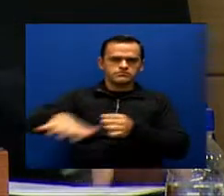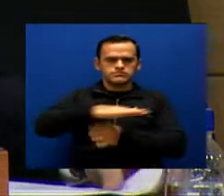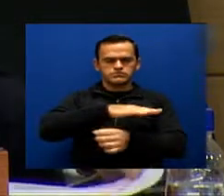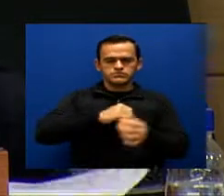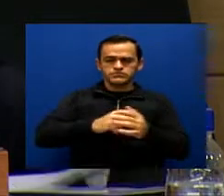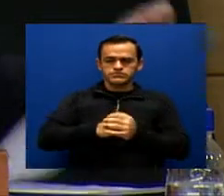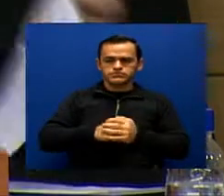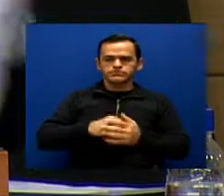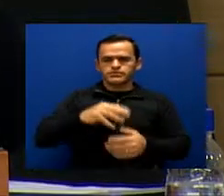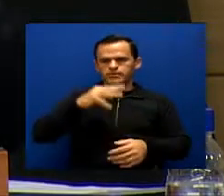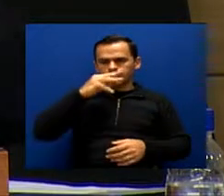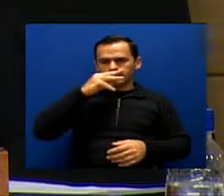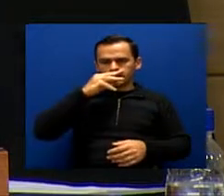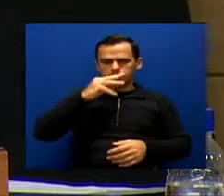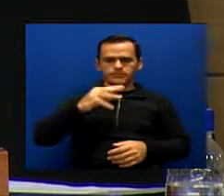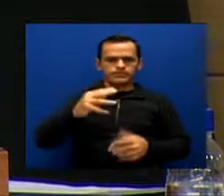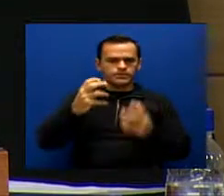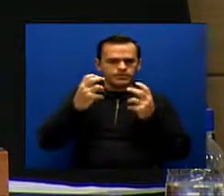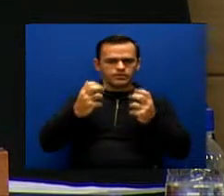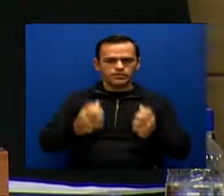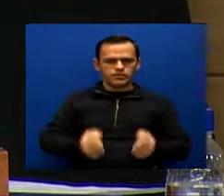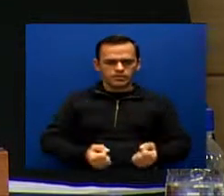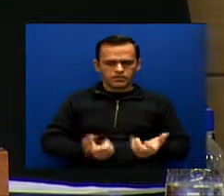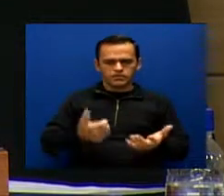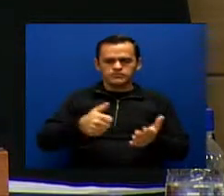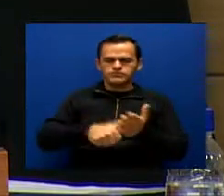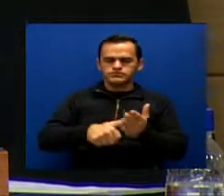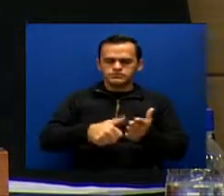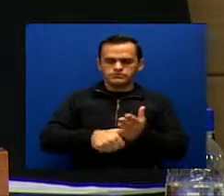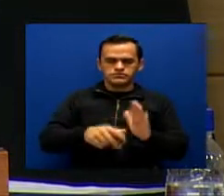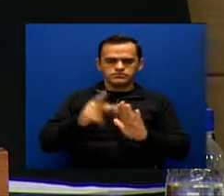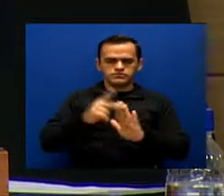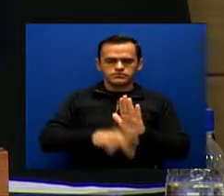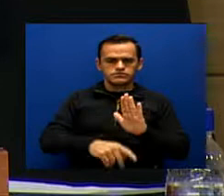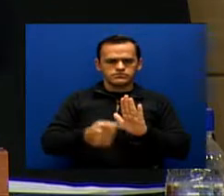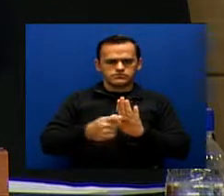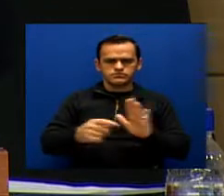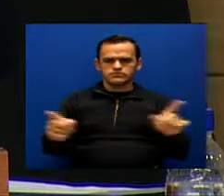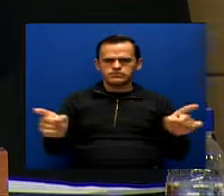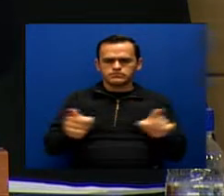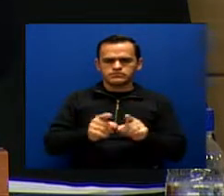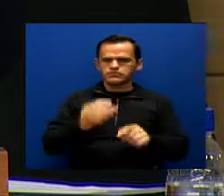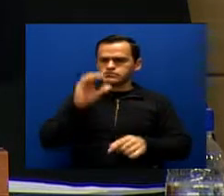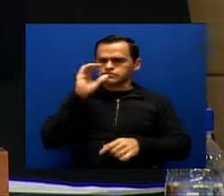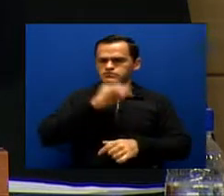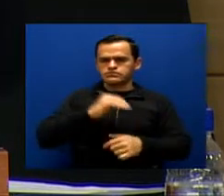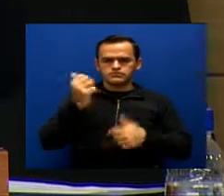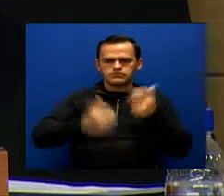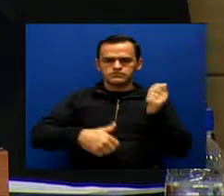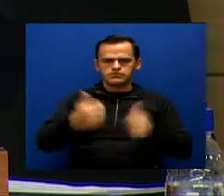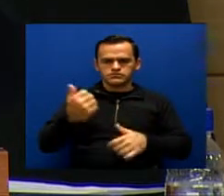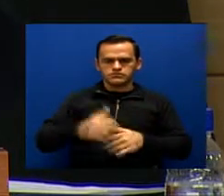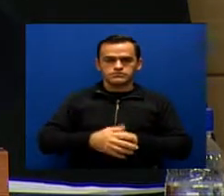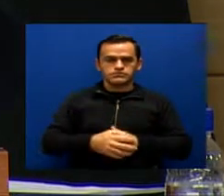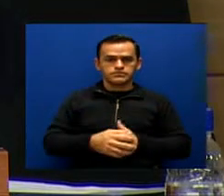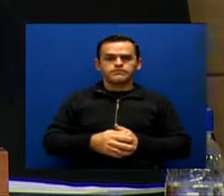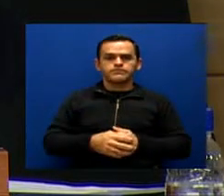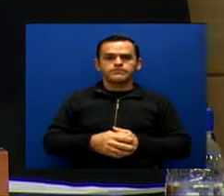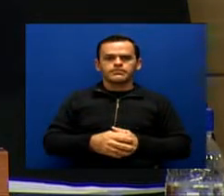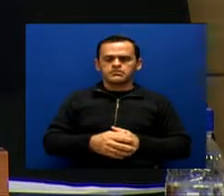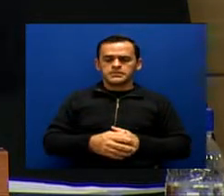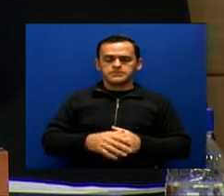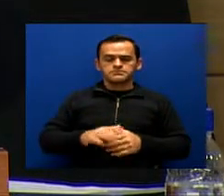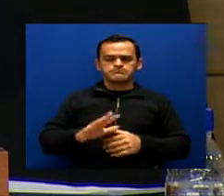e o vereador Martinez encaminhou o voto favorável a esse projeto. O que acontece? Eu vou explicar rapidamente para os vereadores e para a vereadora o